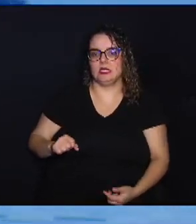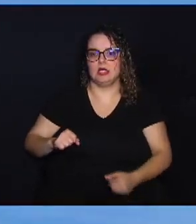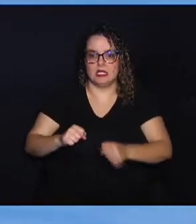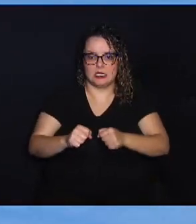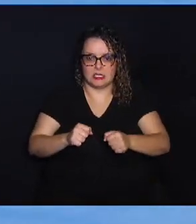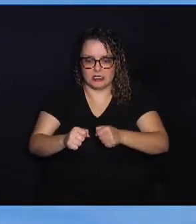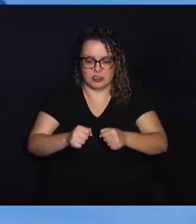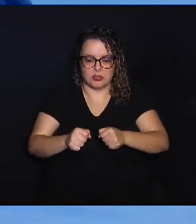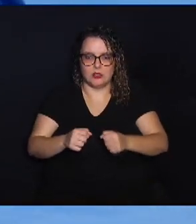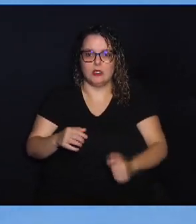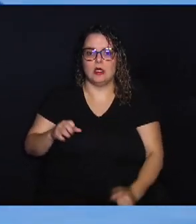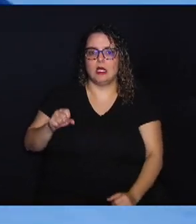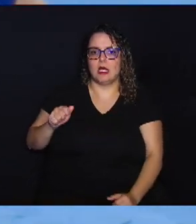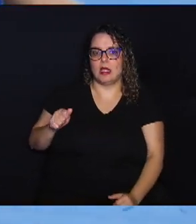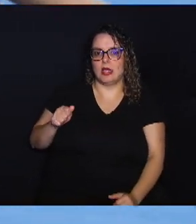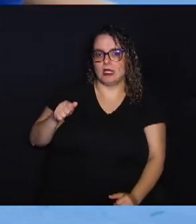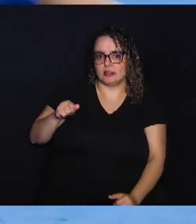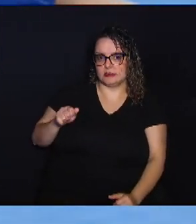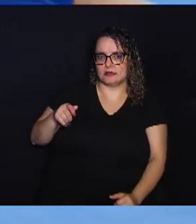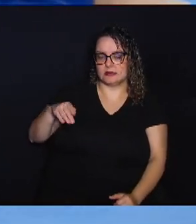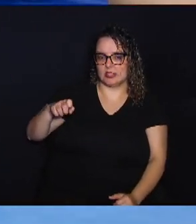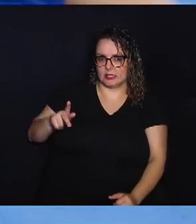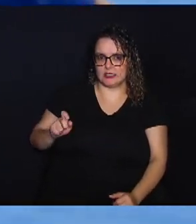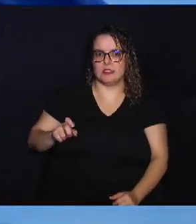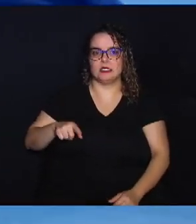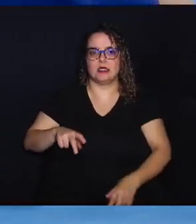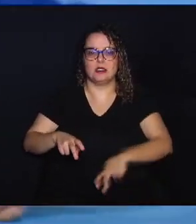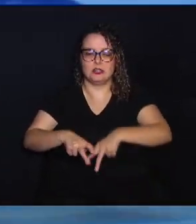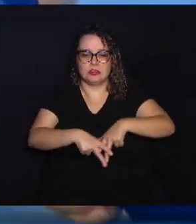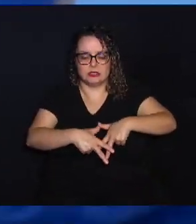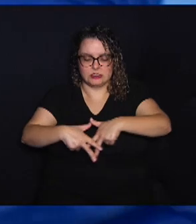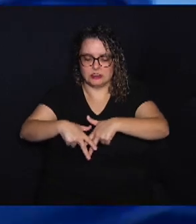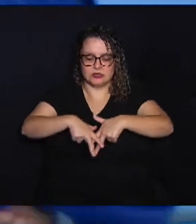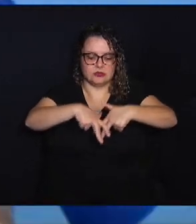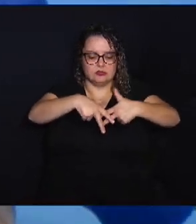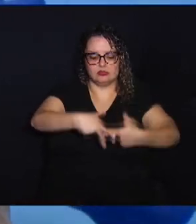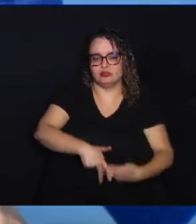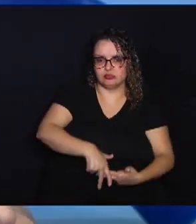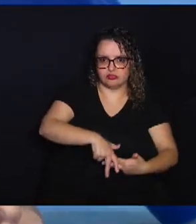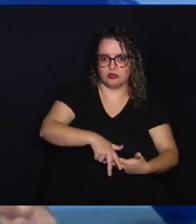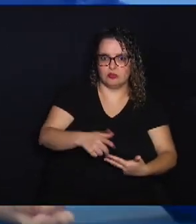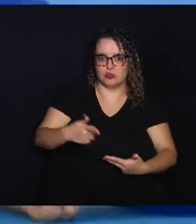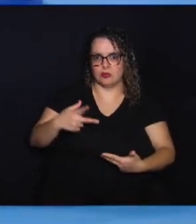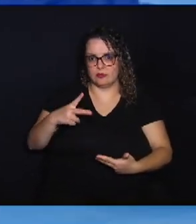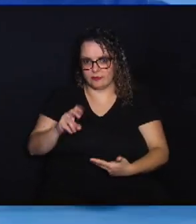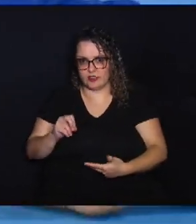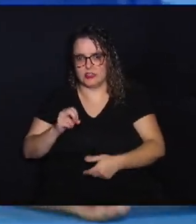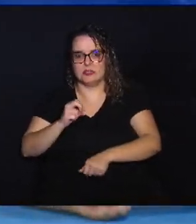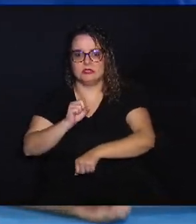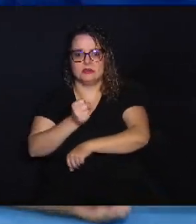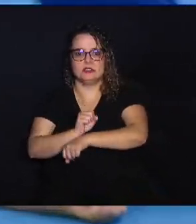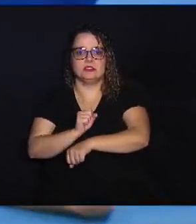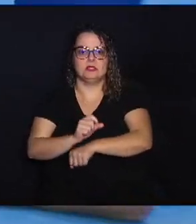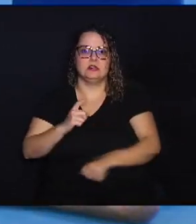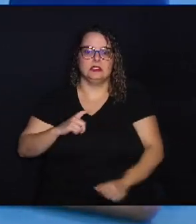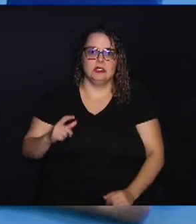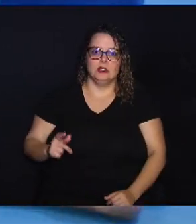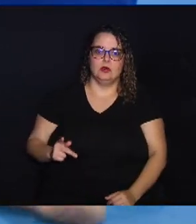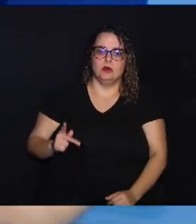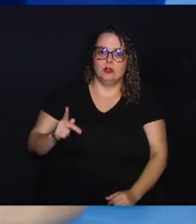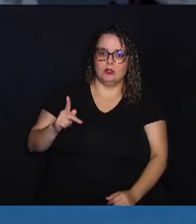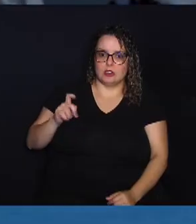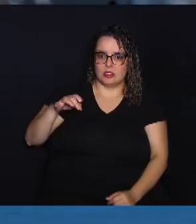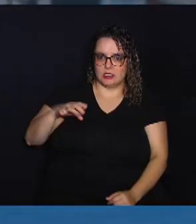de Osaikomiwaza, que são essas de imobilização, que eu tenho que segurar o atleta por 20 segundos. Aí a gente tem o Kezagatame, o